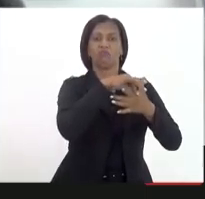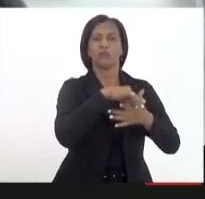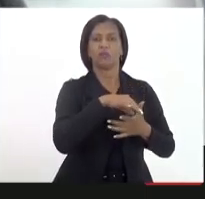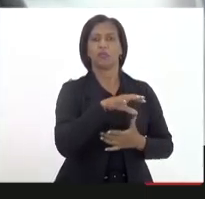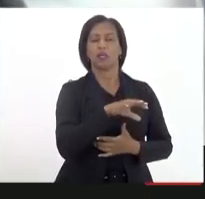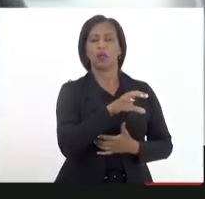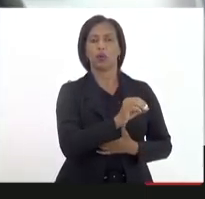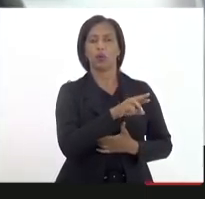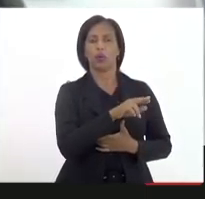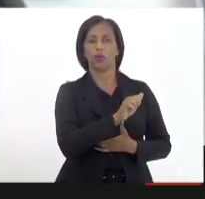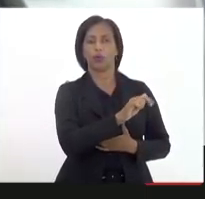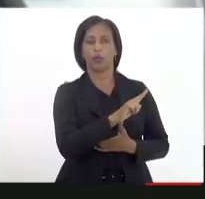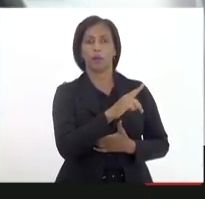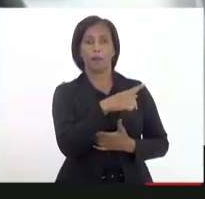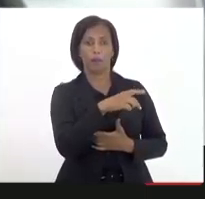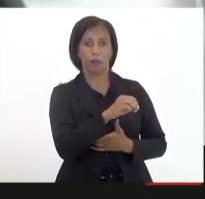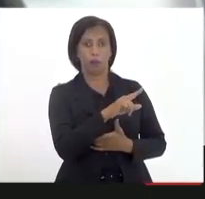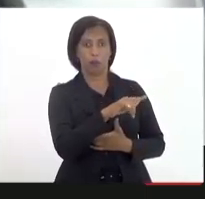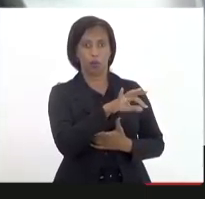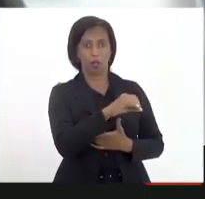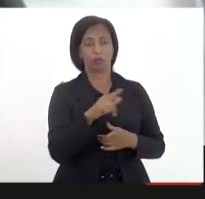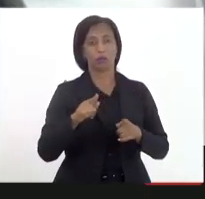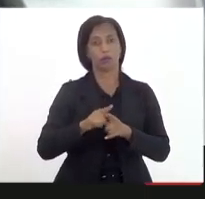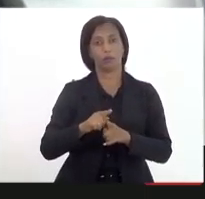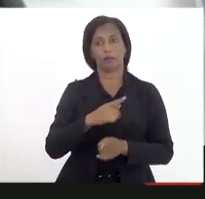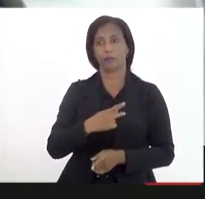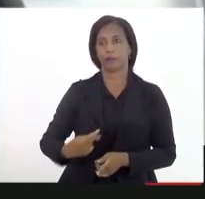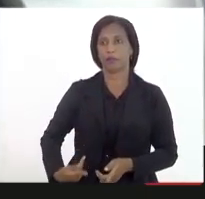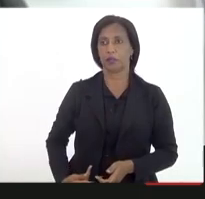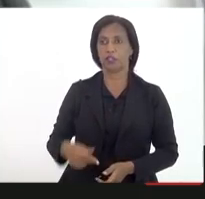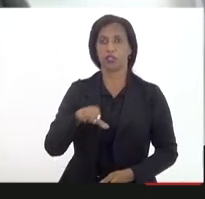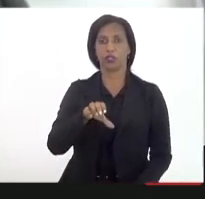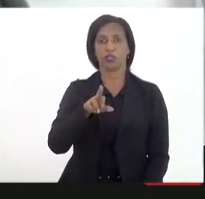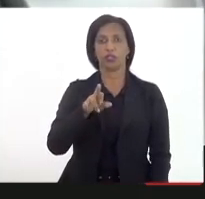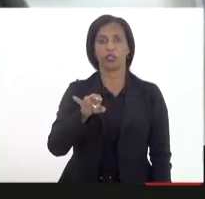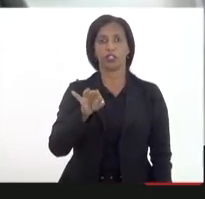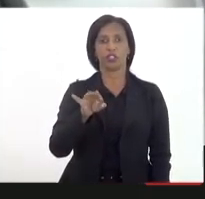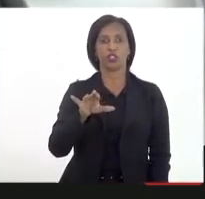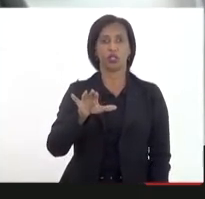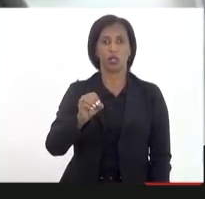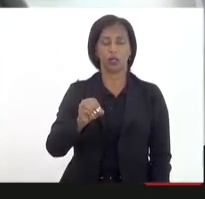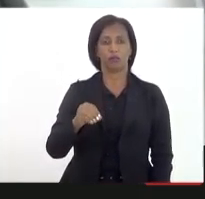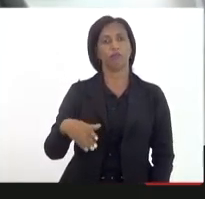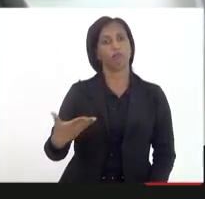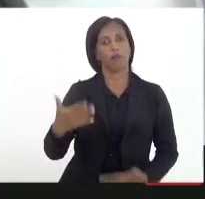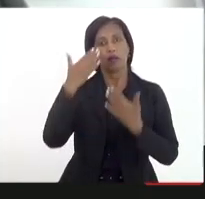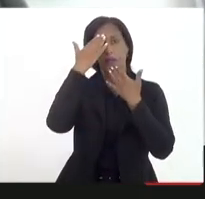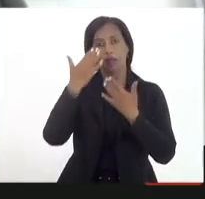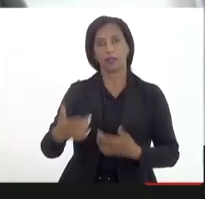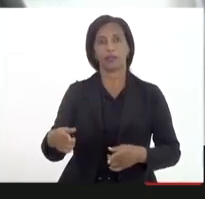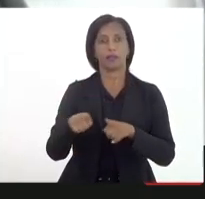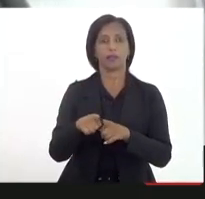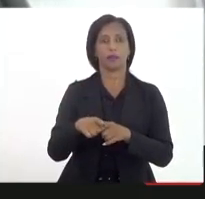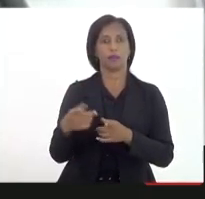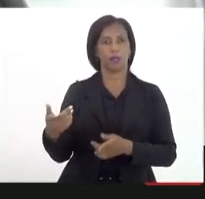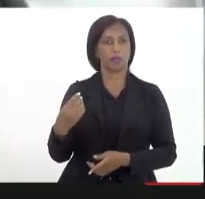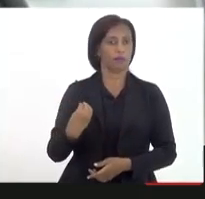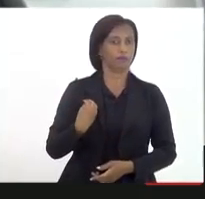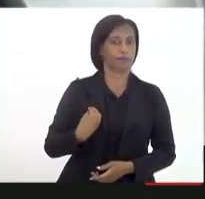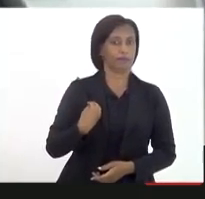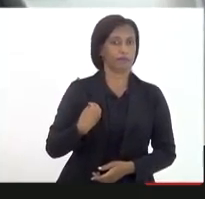também é presente aqui presente aqui o Coronel Cristiano Santos agradecer a presença do coronel agradeceria